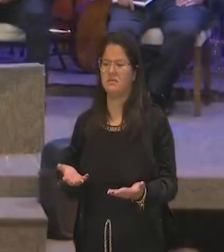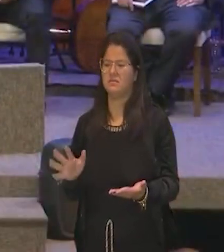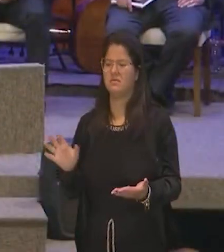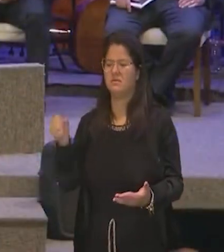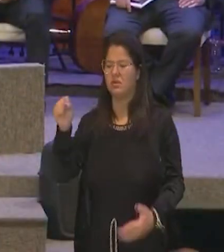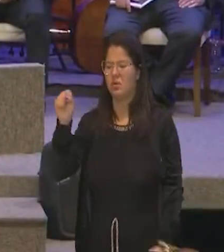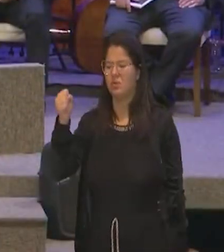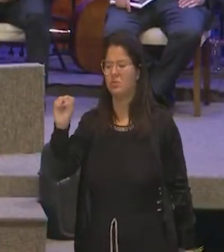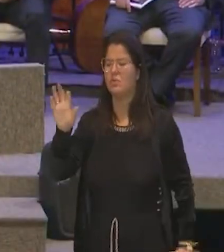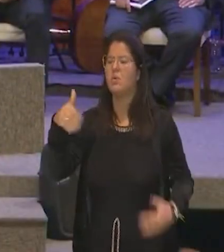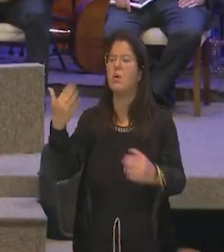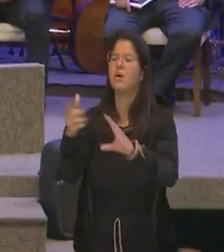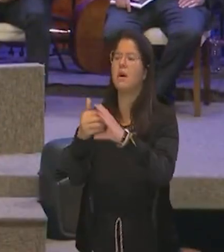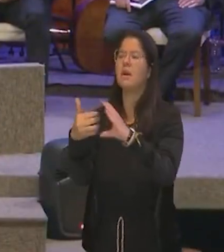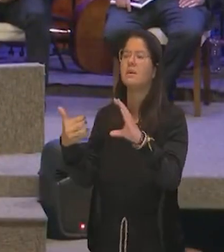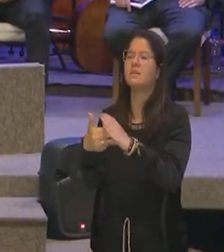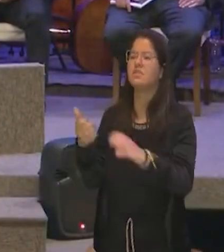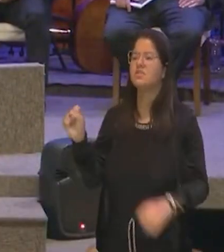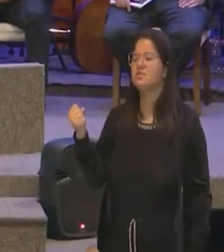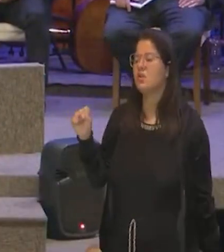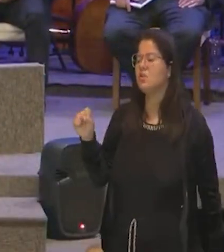na Bíblia? Qual é esta característica?